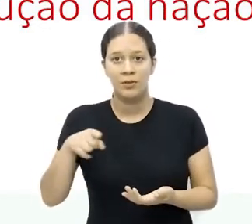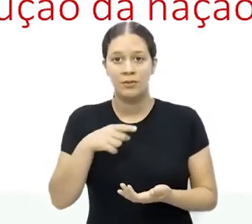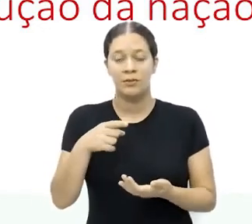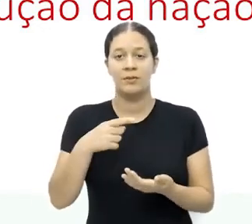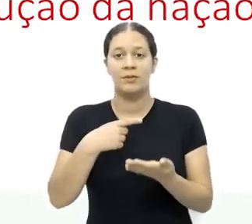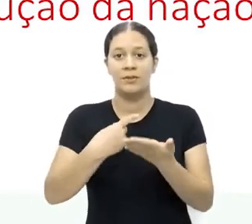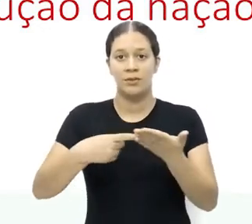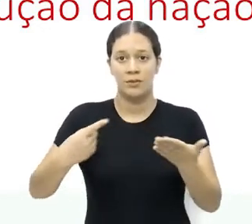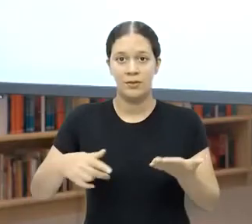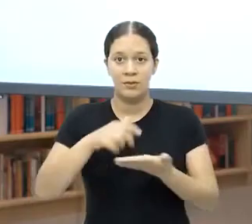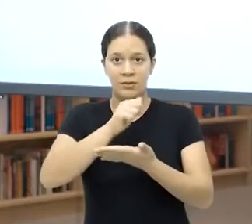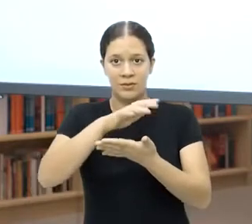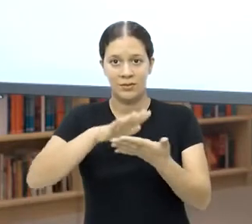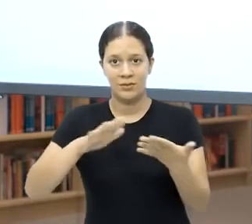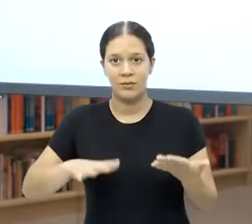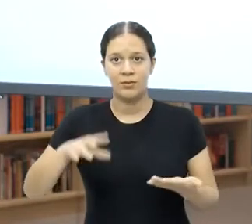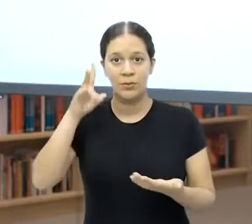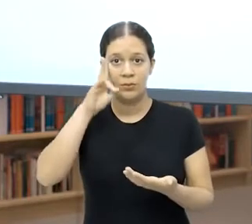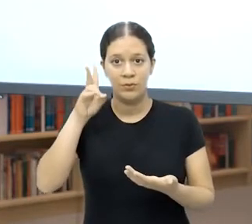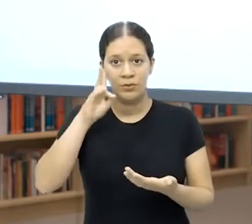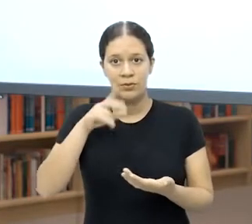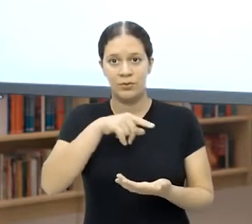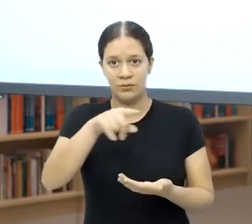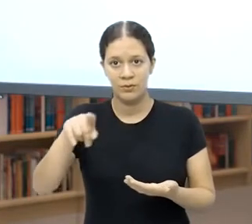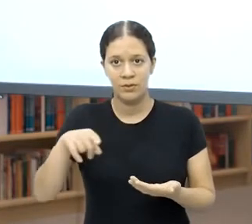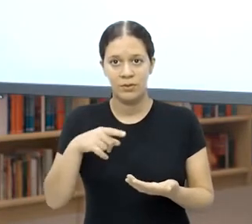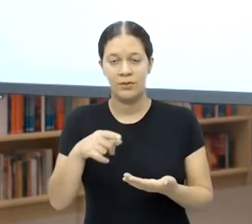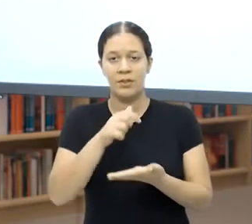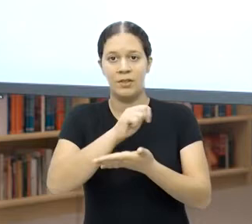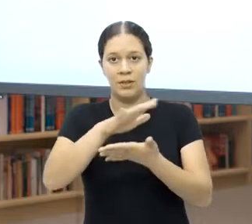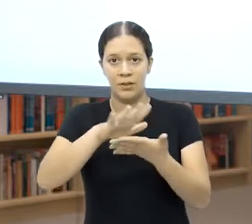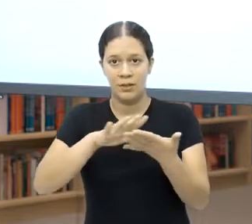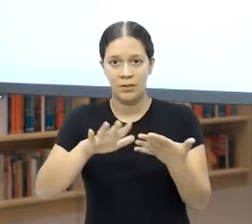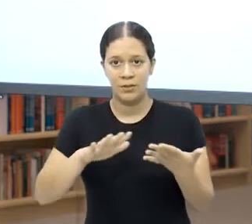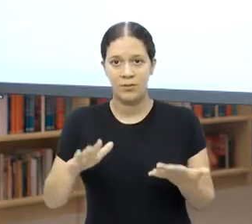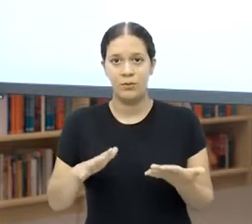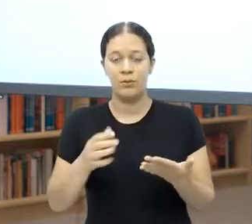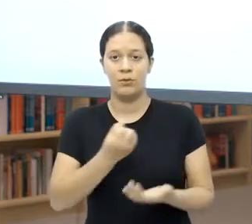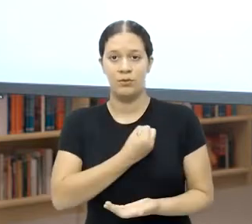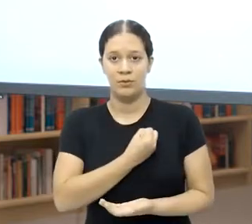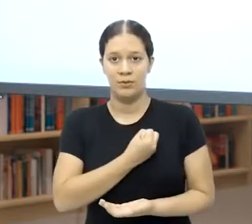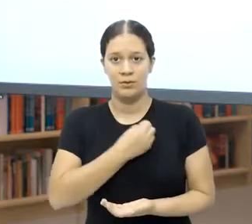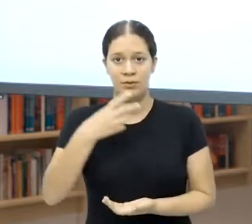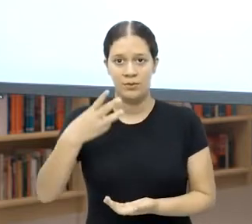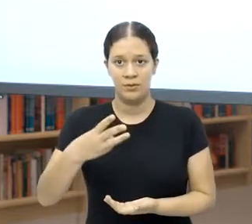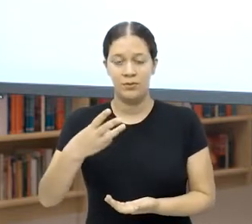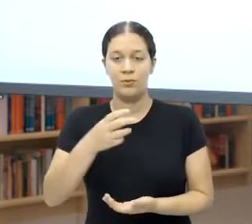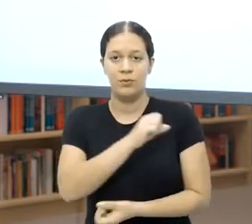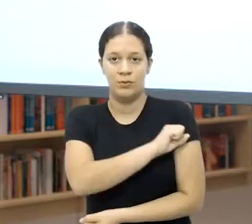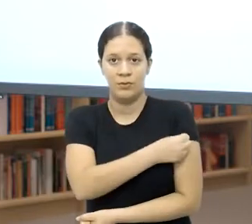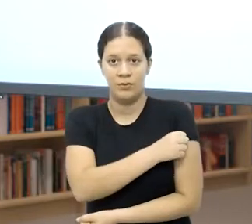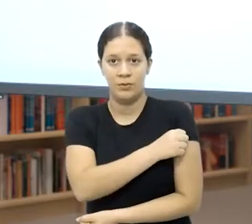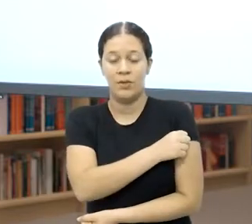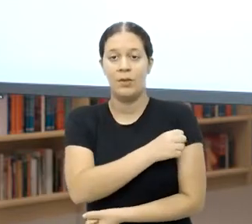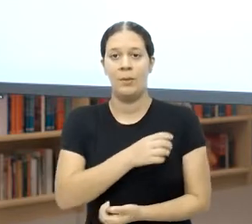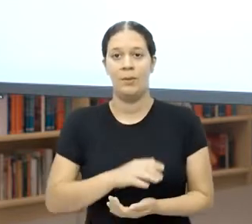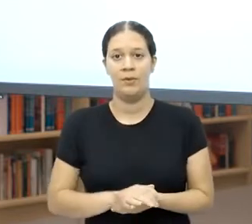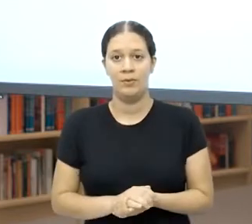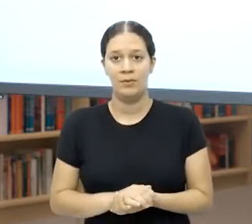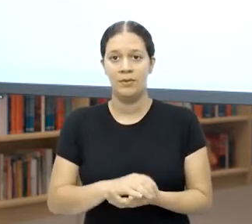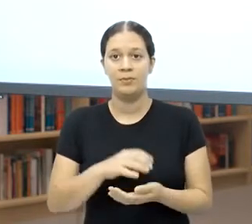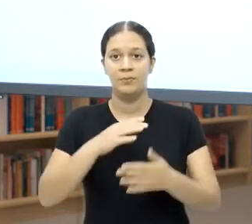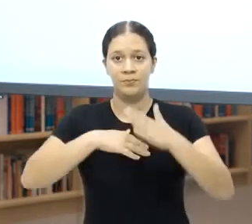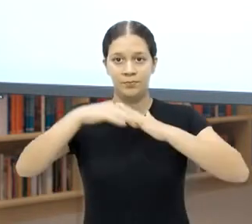no caderno de atividade. Lembra aí, vocês estão com o caderno de atividades número 3, do 8º ano.